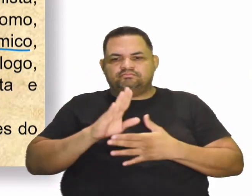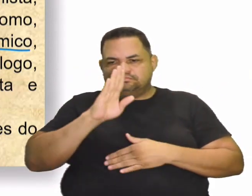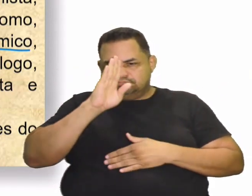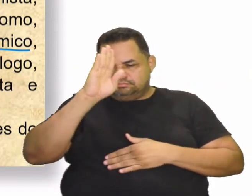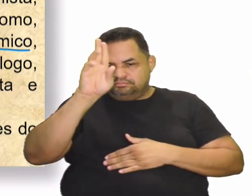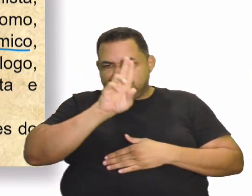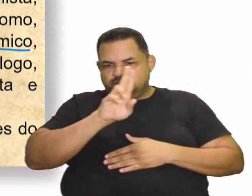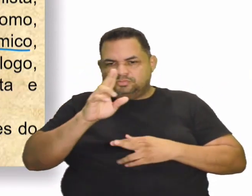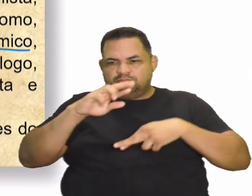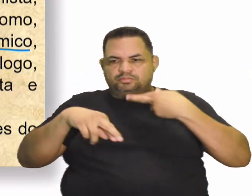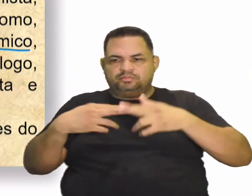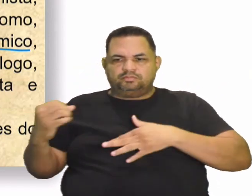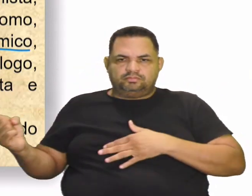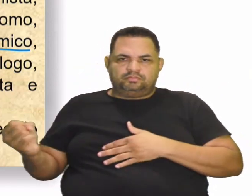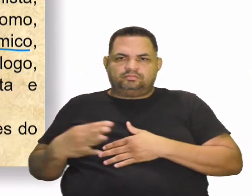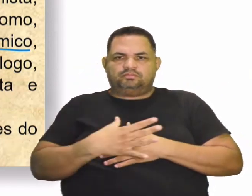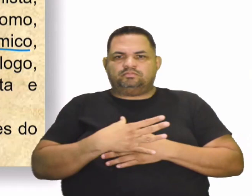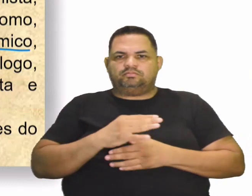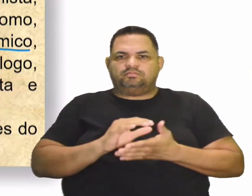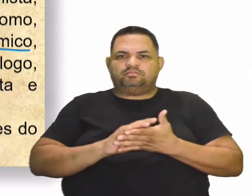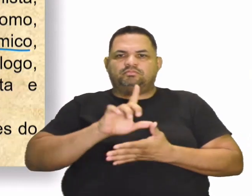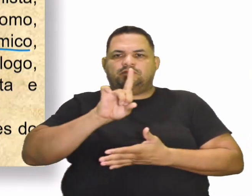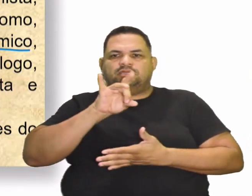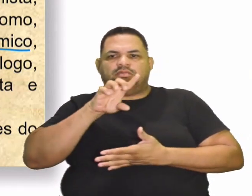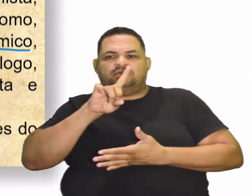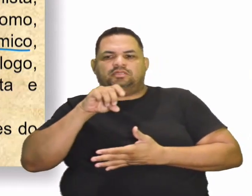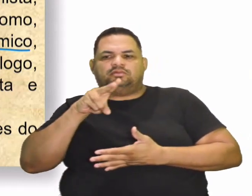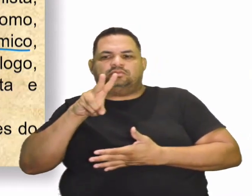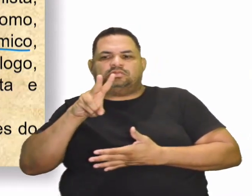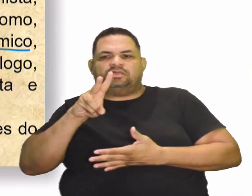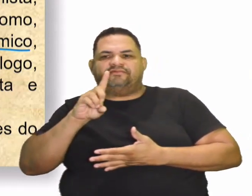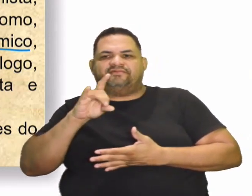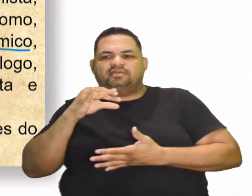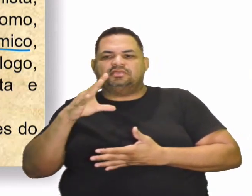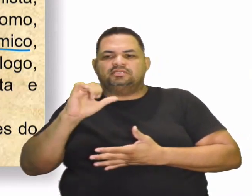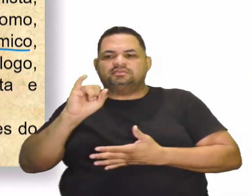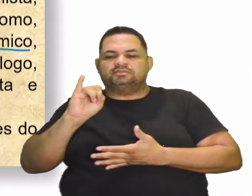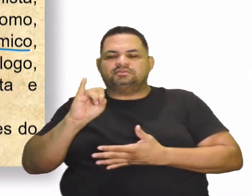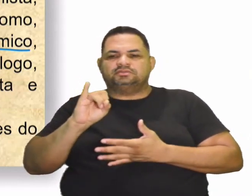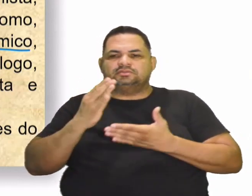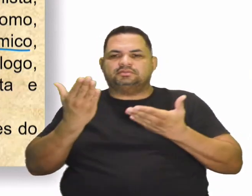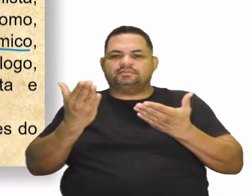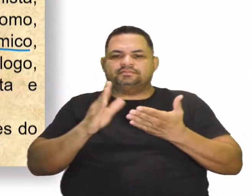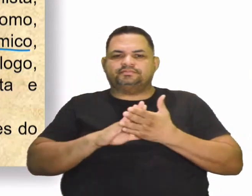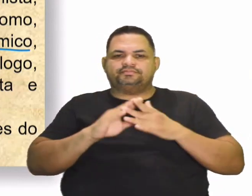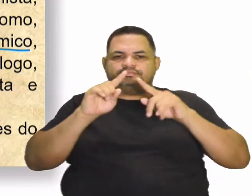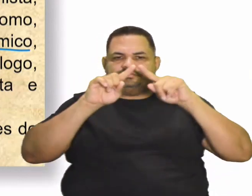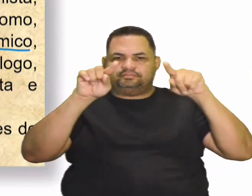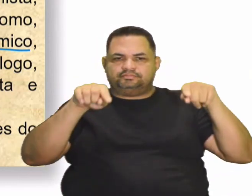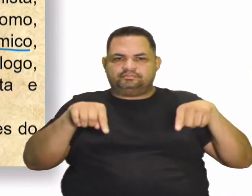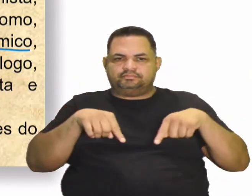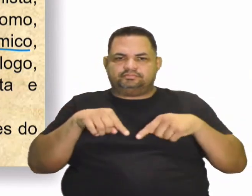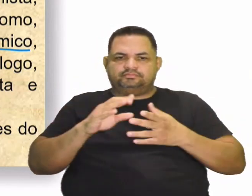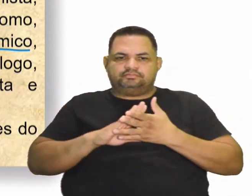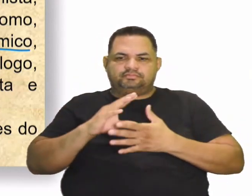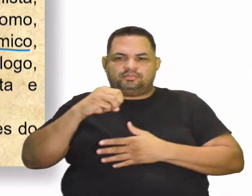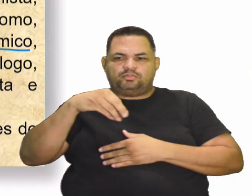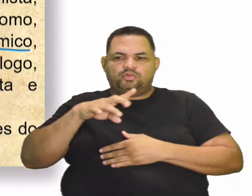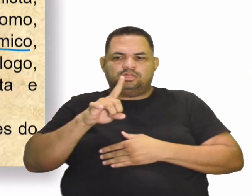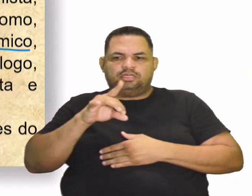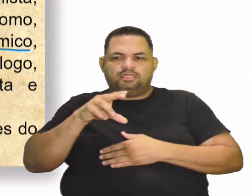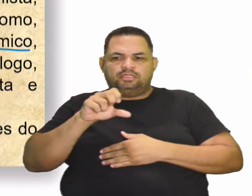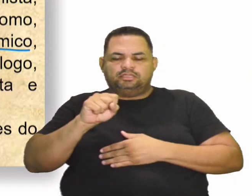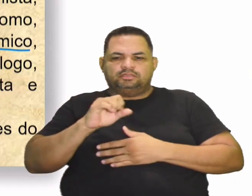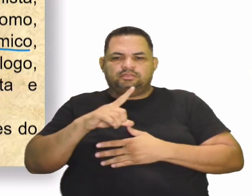Renascimento, Leonardo da Vinci. Aqui, de novo, a obra da Mona Lisa, que deve haver